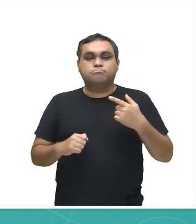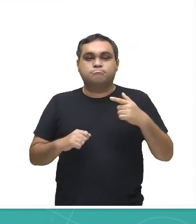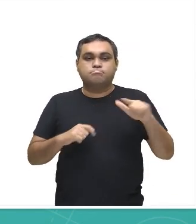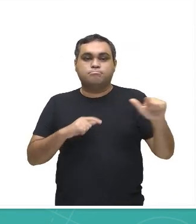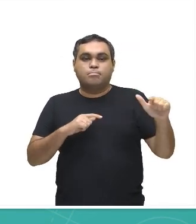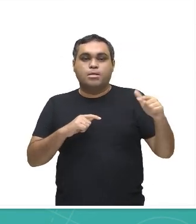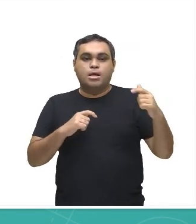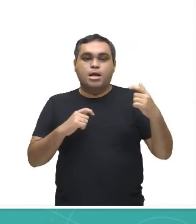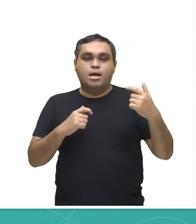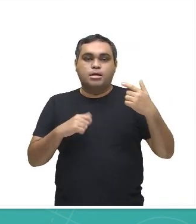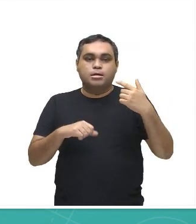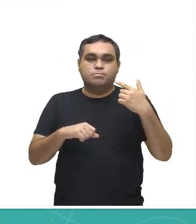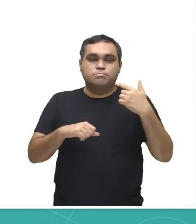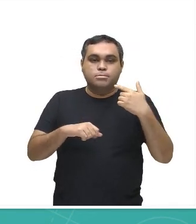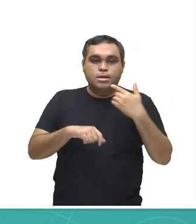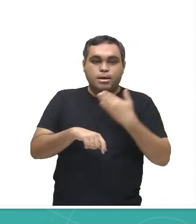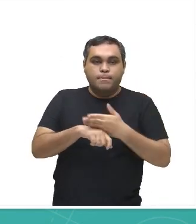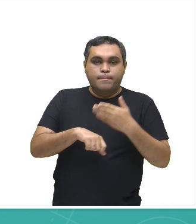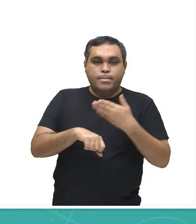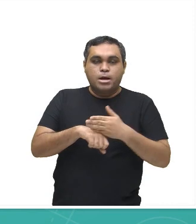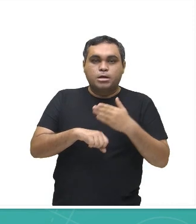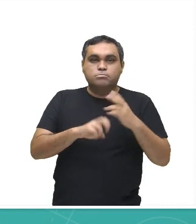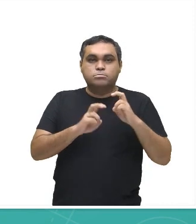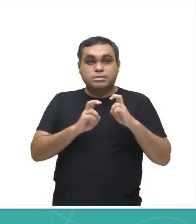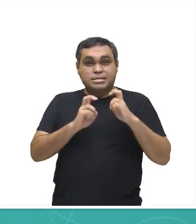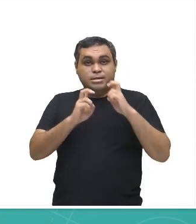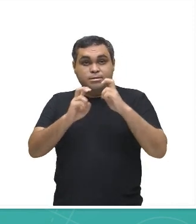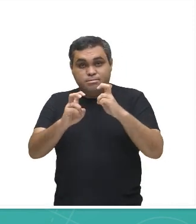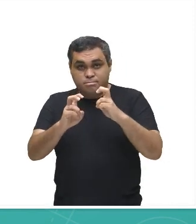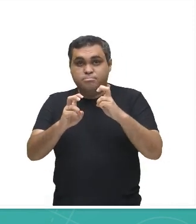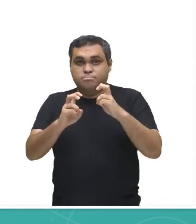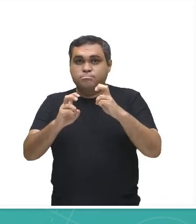preposition on, certo?